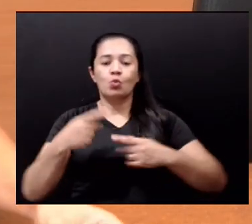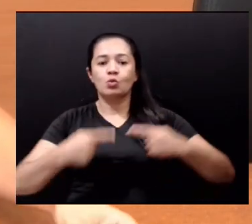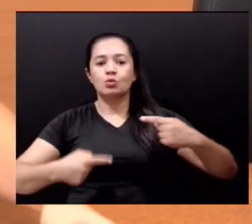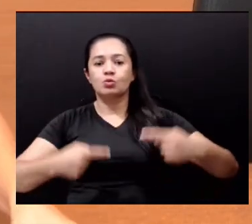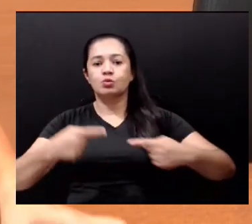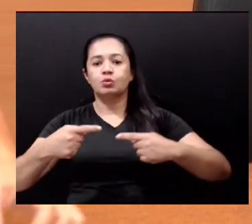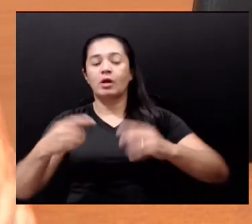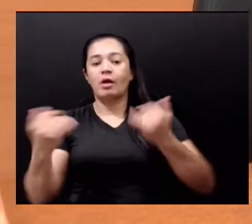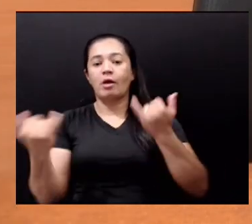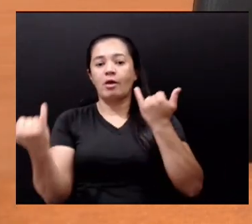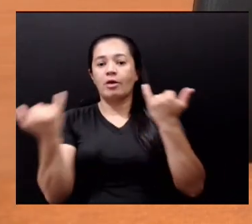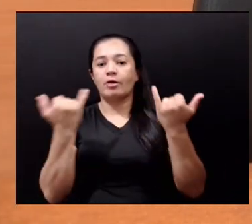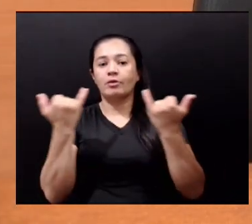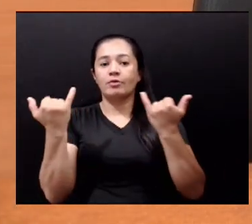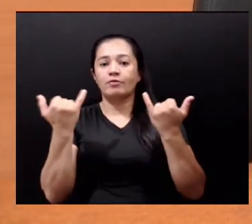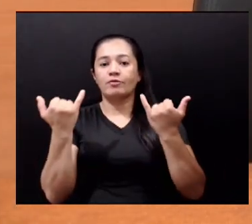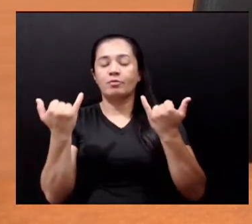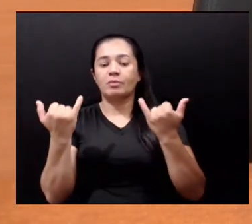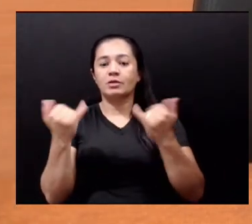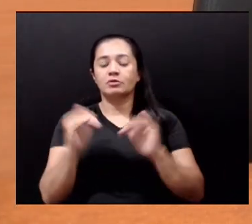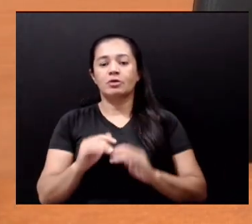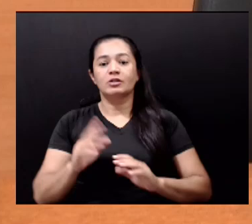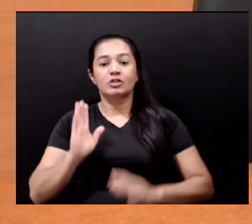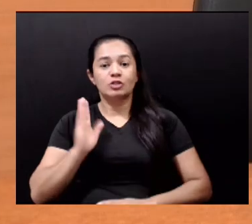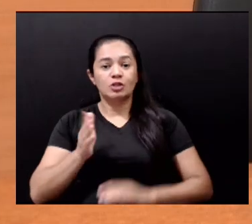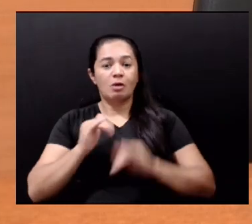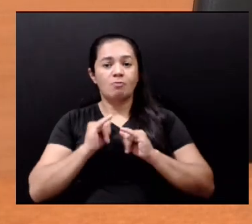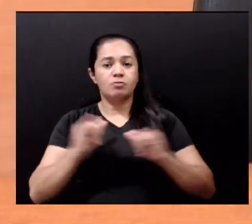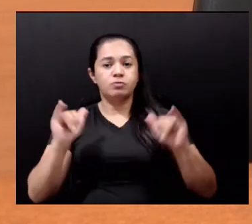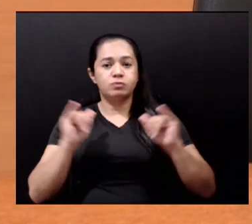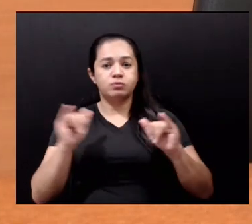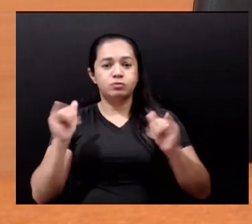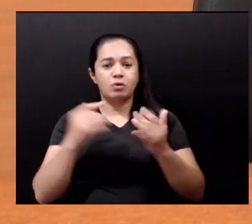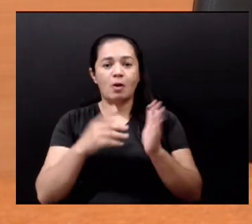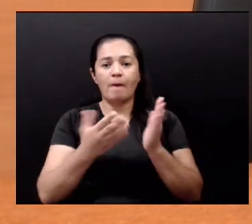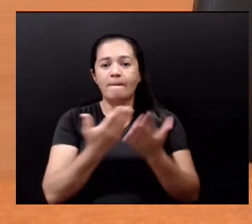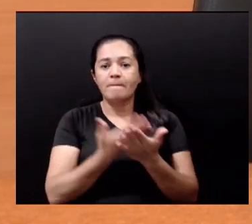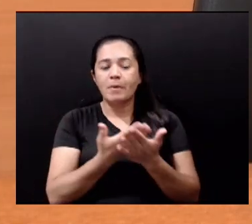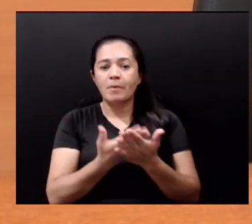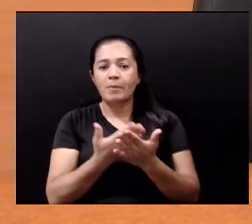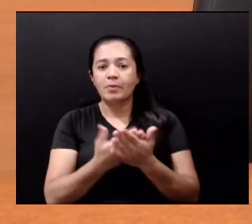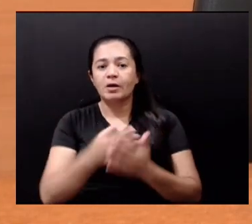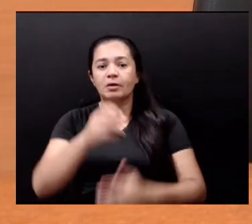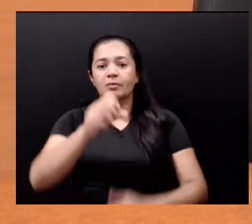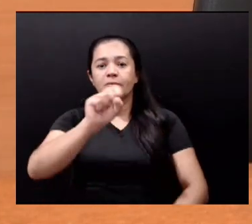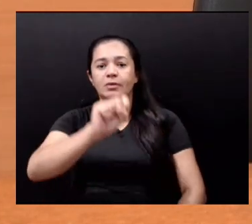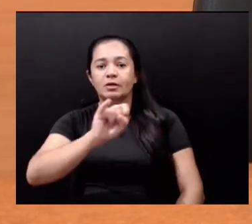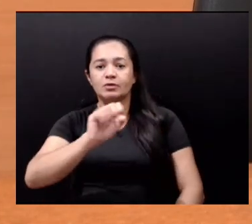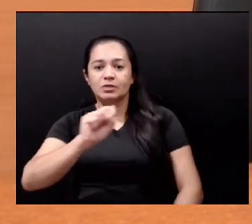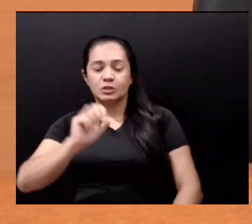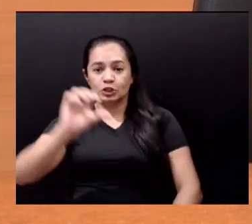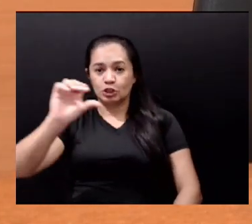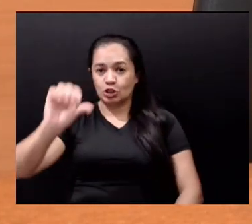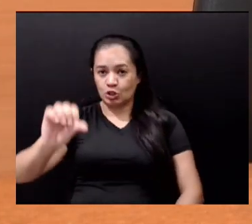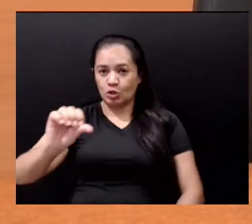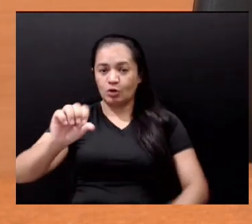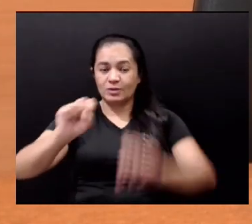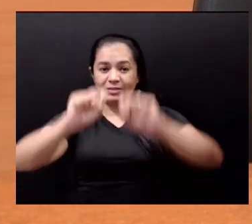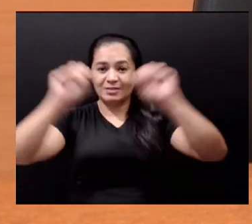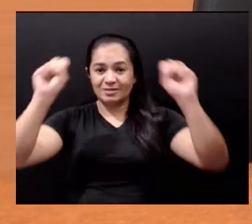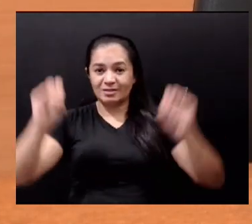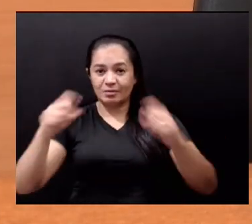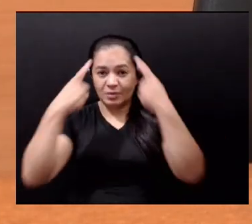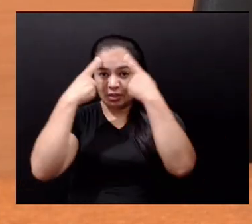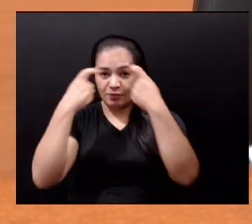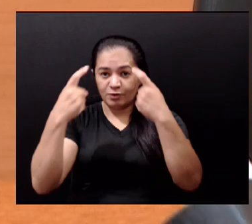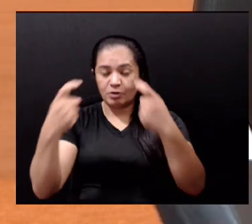dados publicados, né, pelo SIS9, o Sistema de Notificação de Violência de Campinas. É um